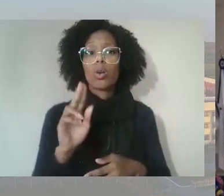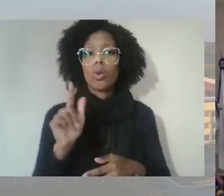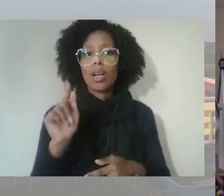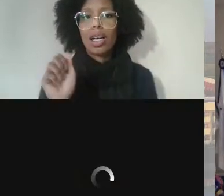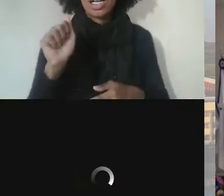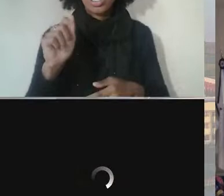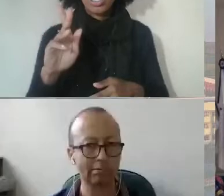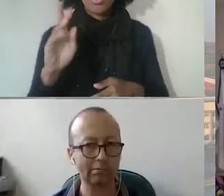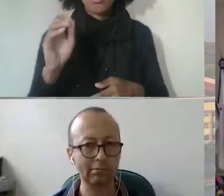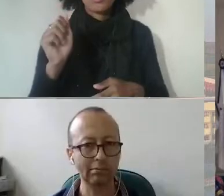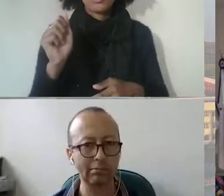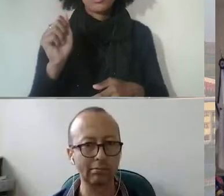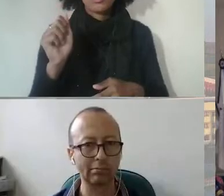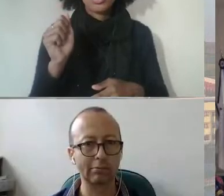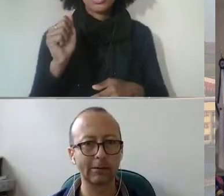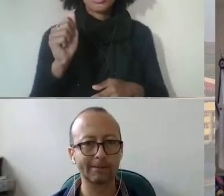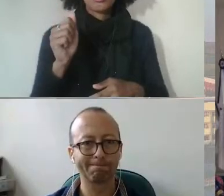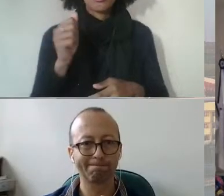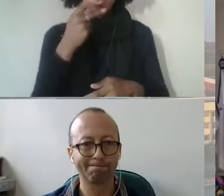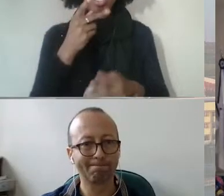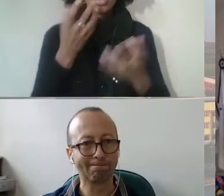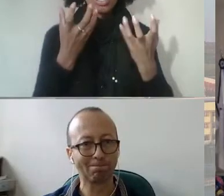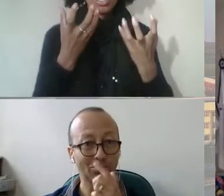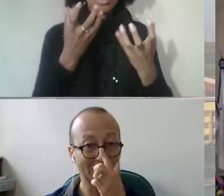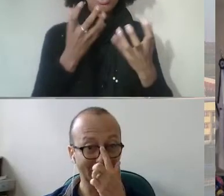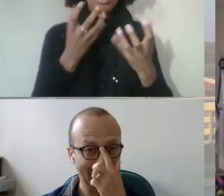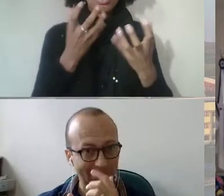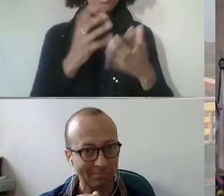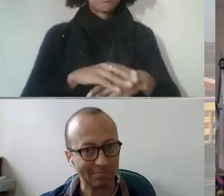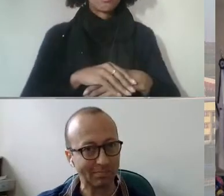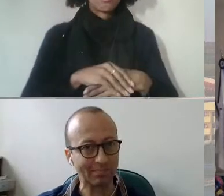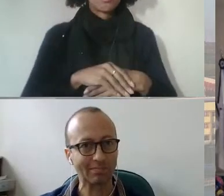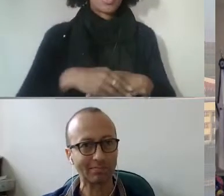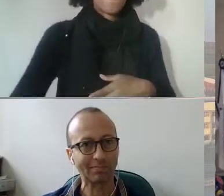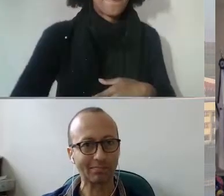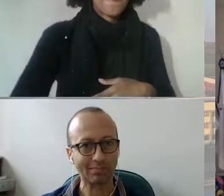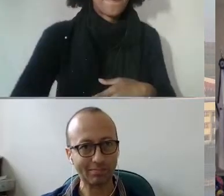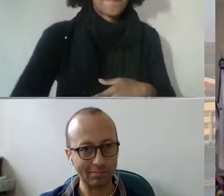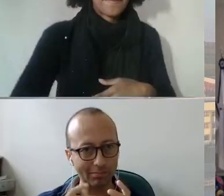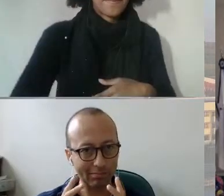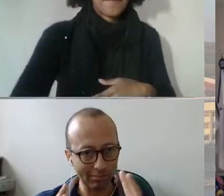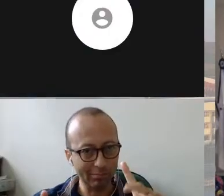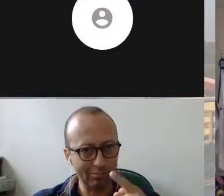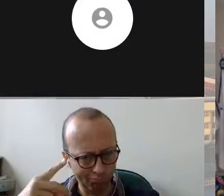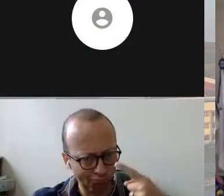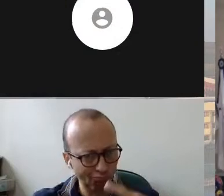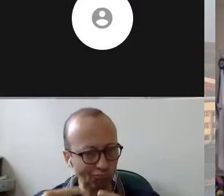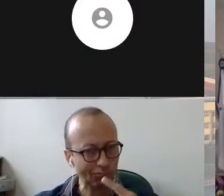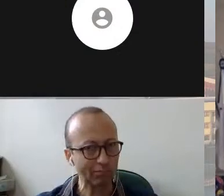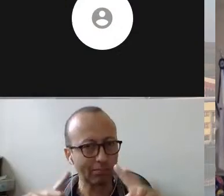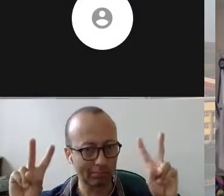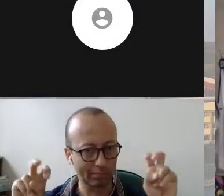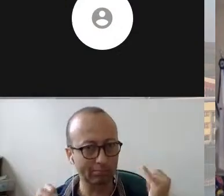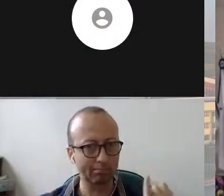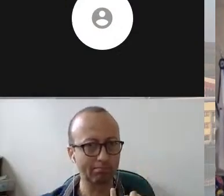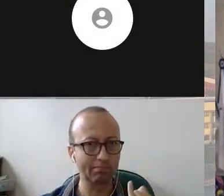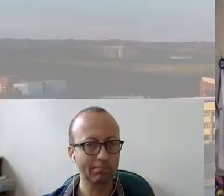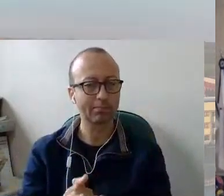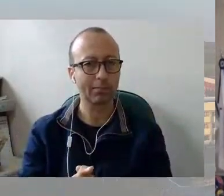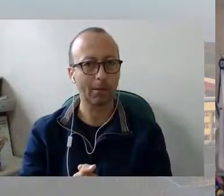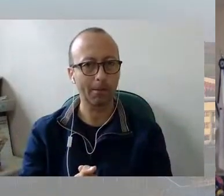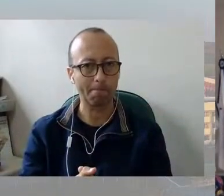tem outros, com certeza teremos mais oportunidades, deveremos ter para debater esse tema. Então vamos fechar aqui